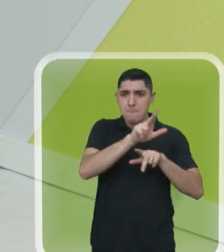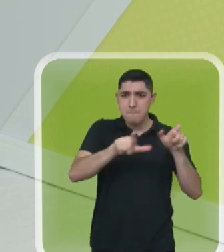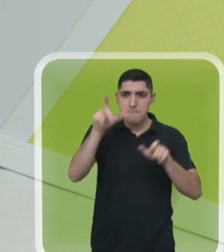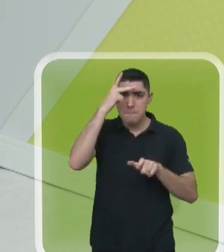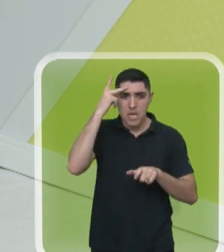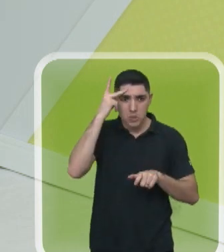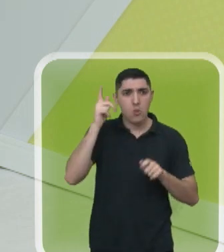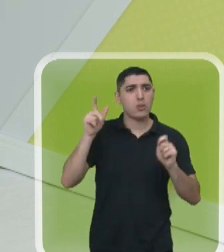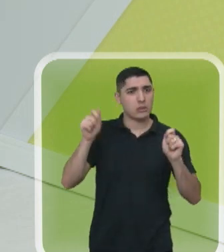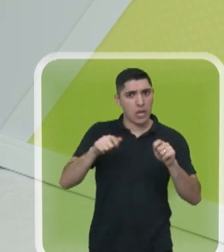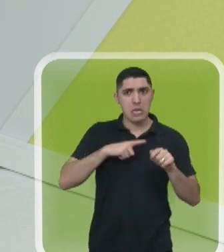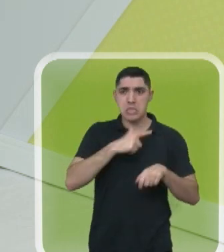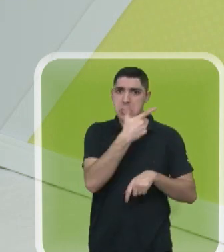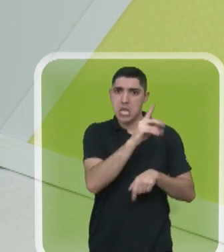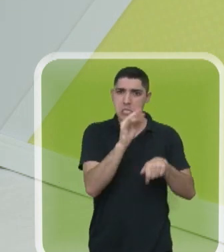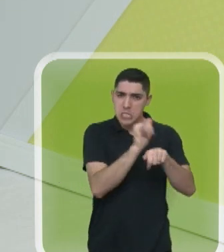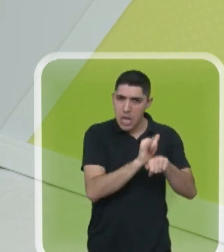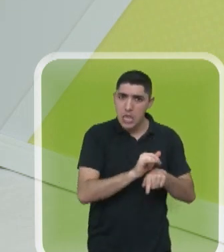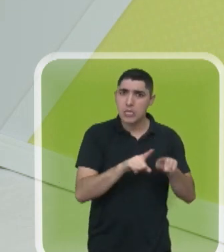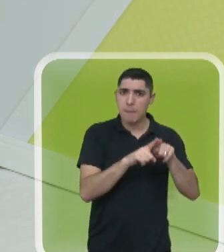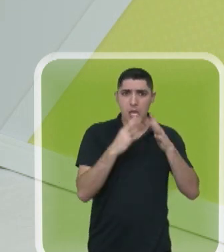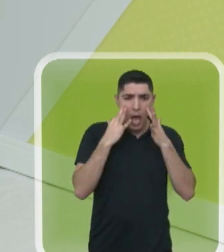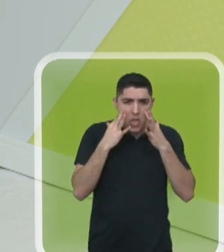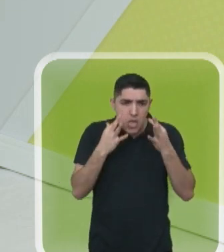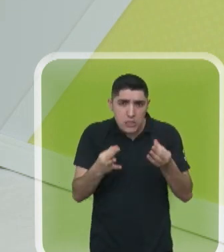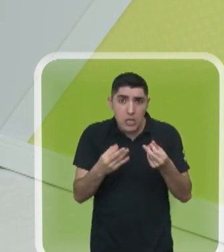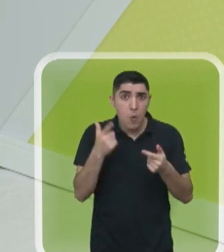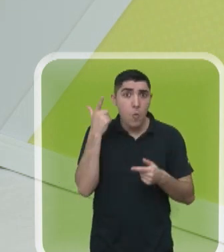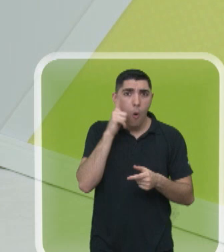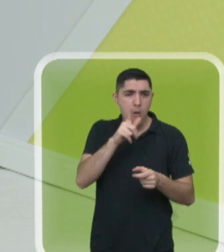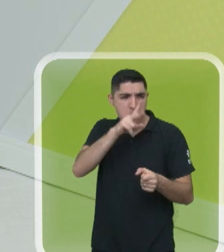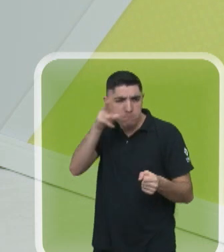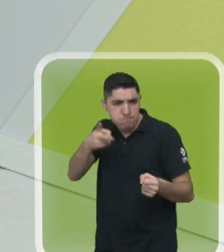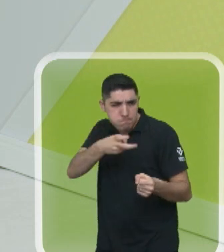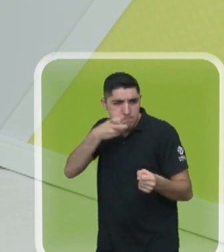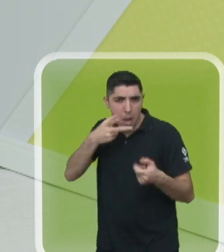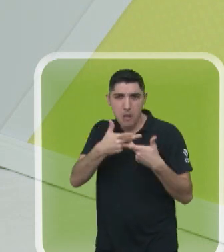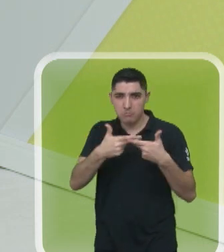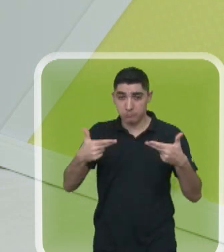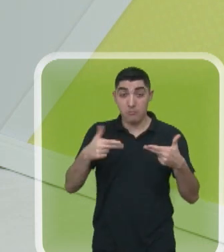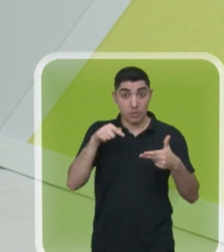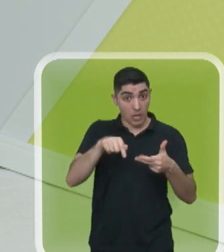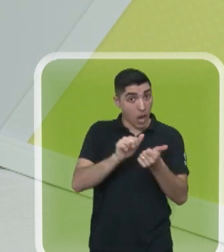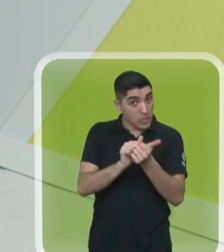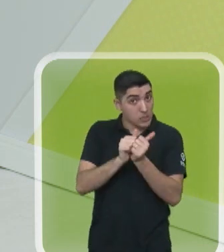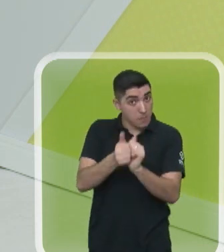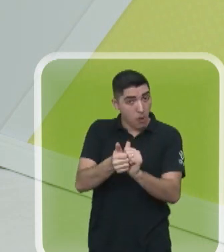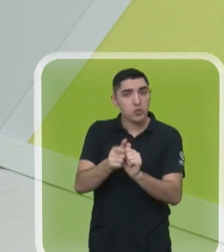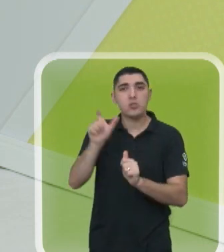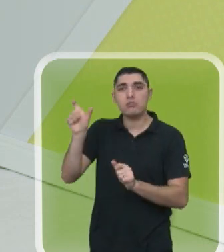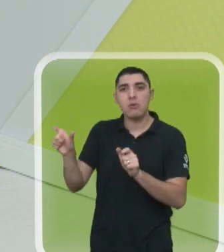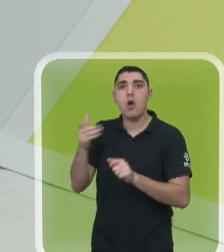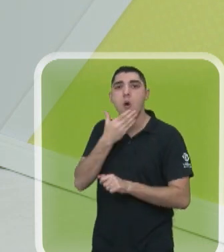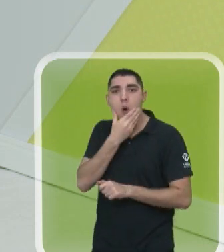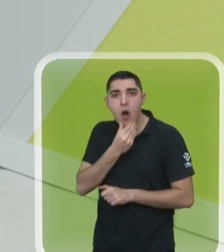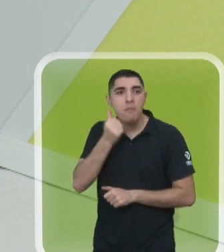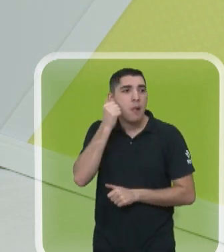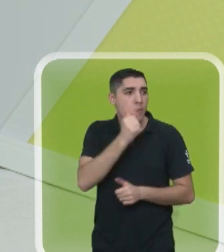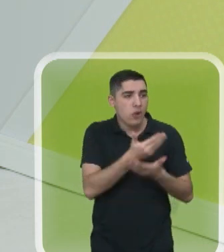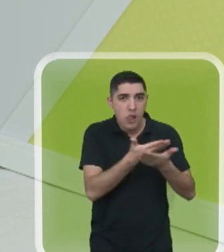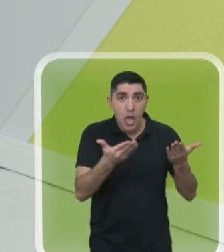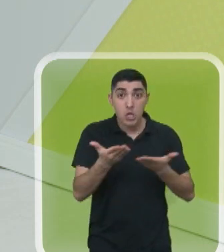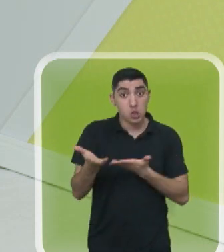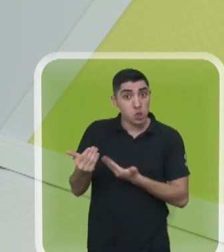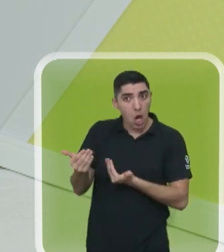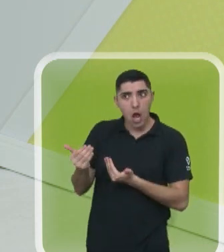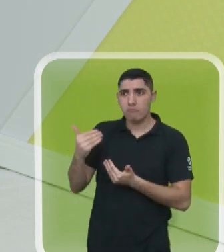muita técnica e concentração para obter bons resultados. Um esporte inclusivo onde homens e mulheres, jovens e mais